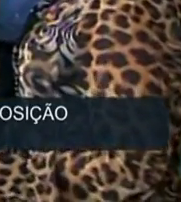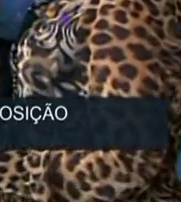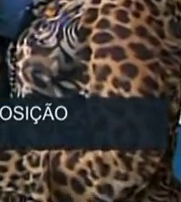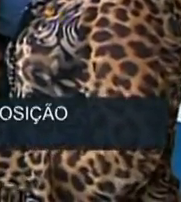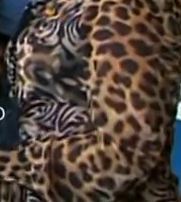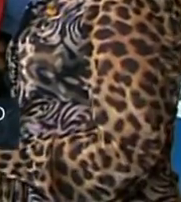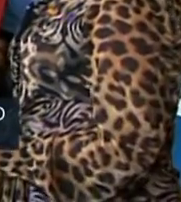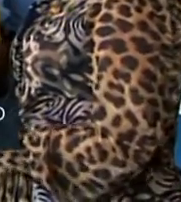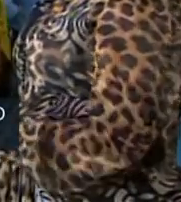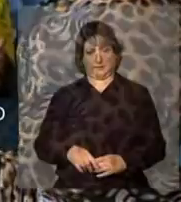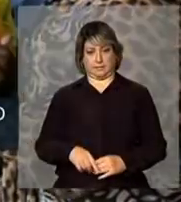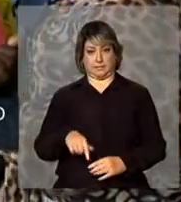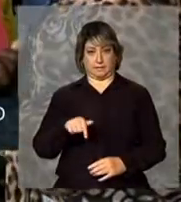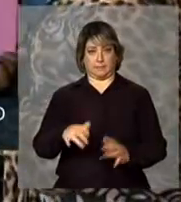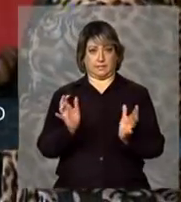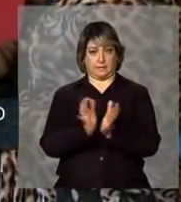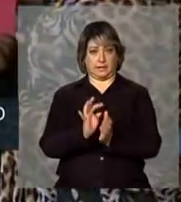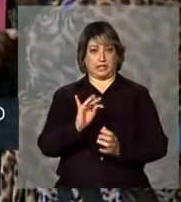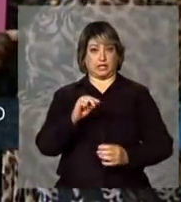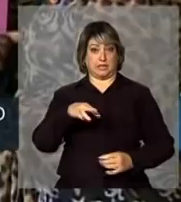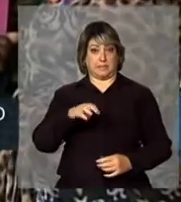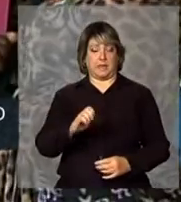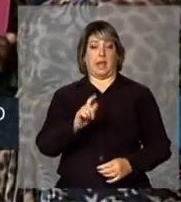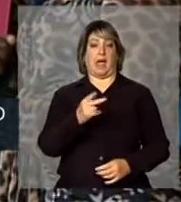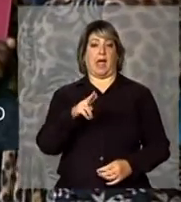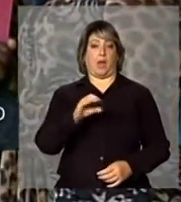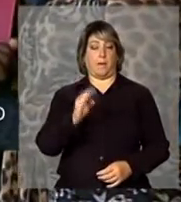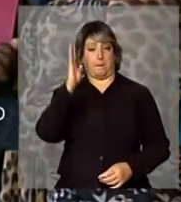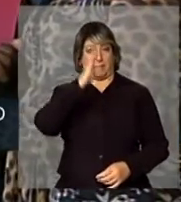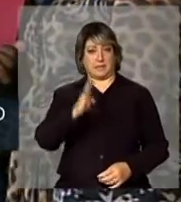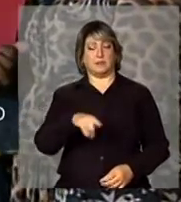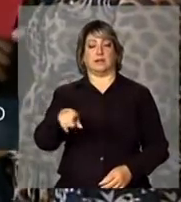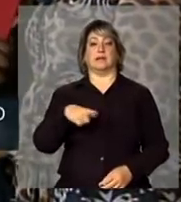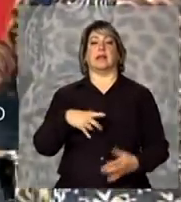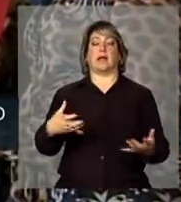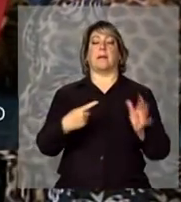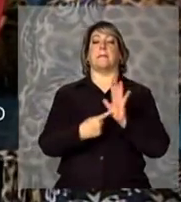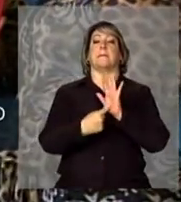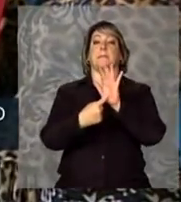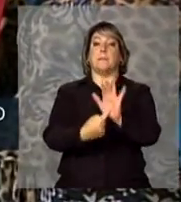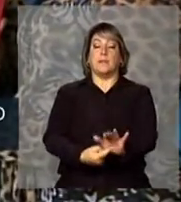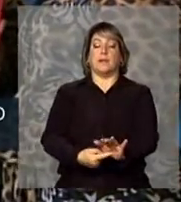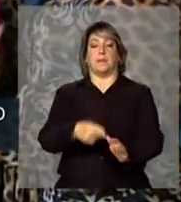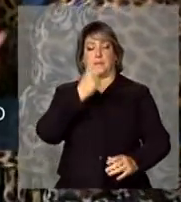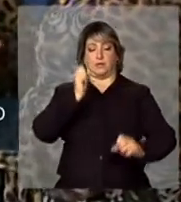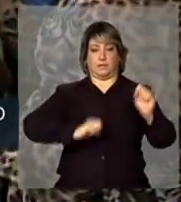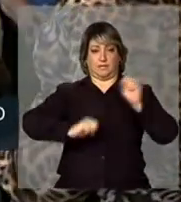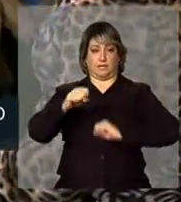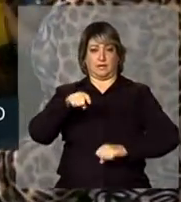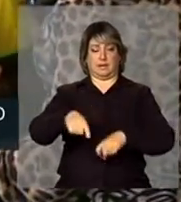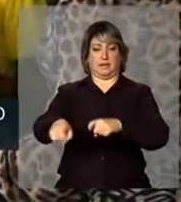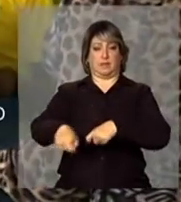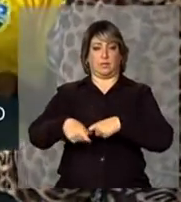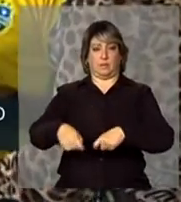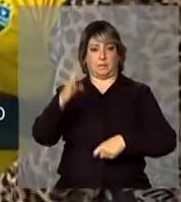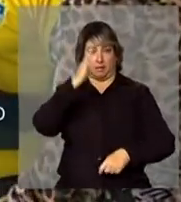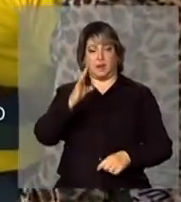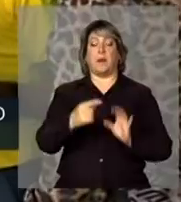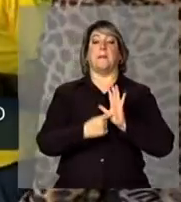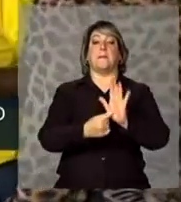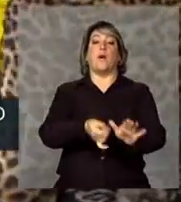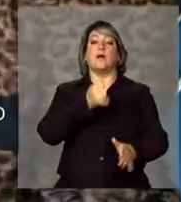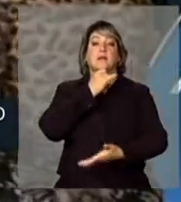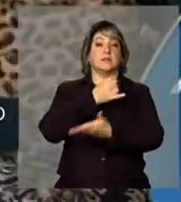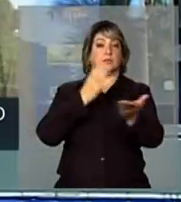O time Agro Brasil tem por objetivo mostrar que os produtores rurais brasileiros dão exemplo ao mundo de